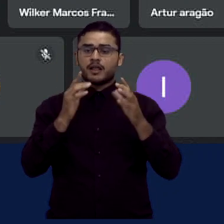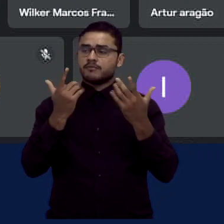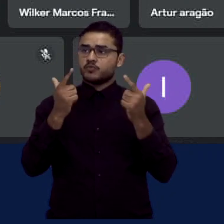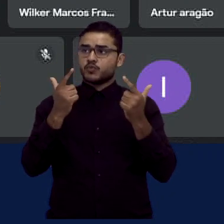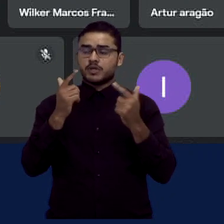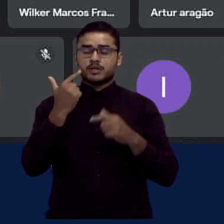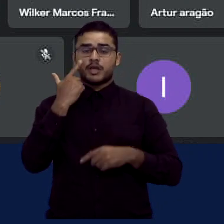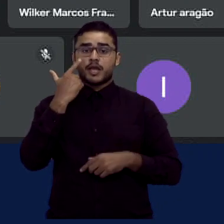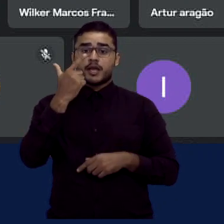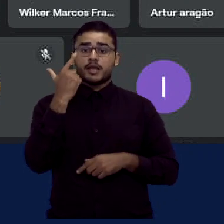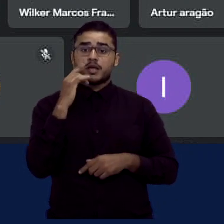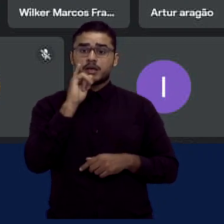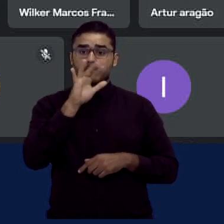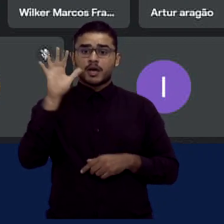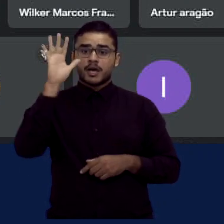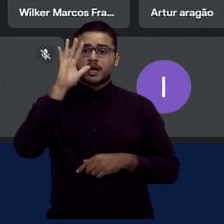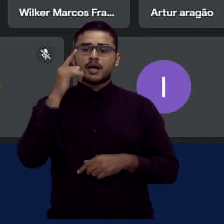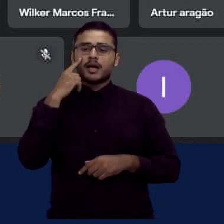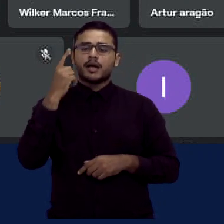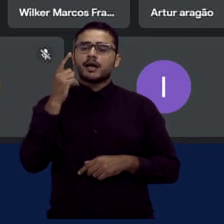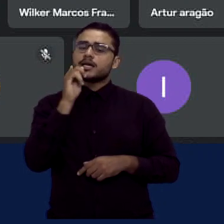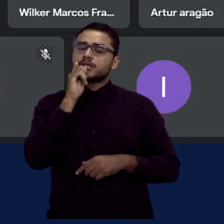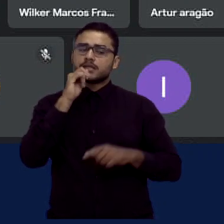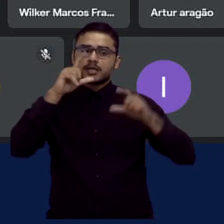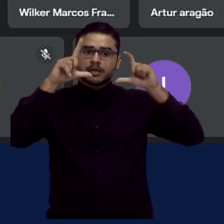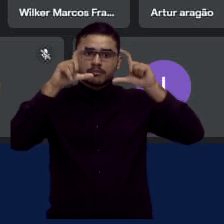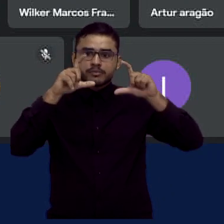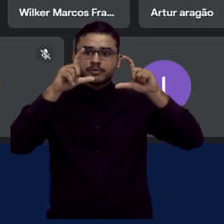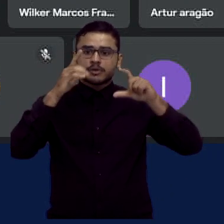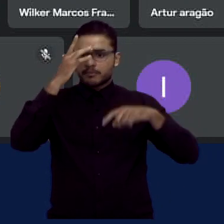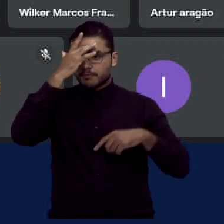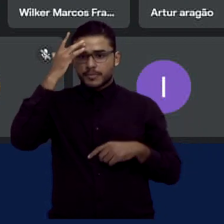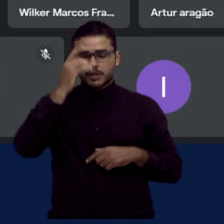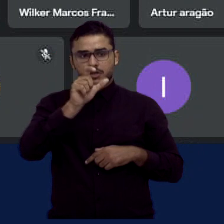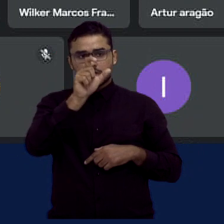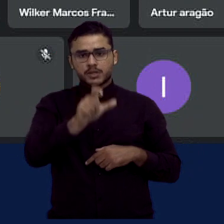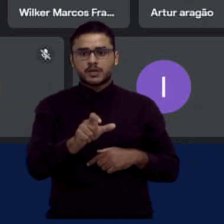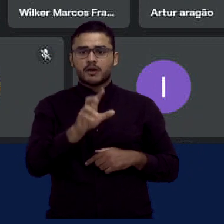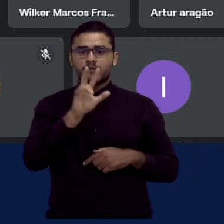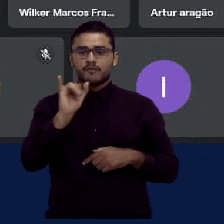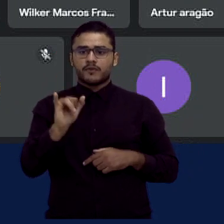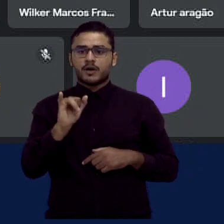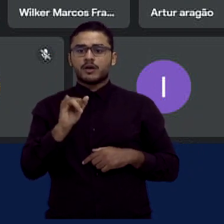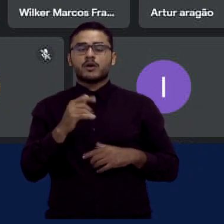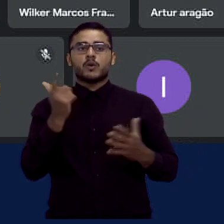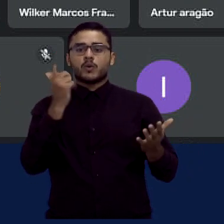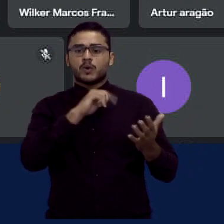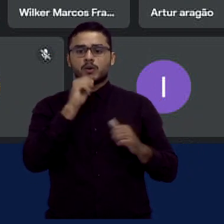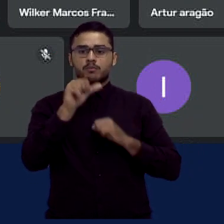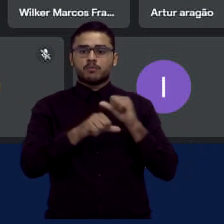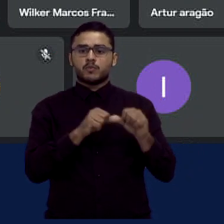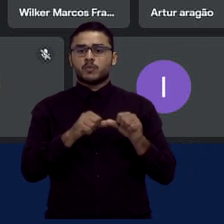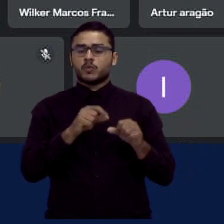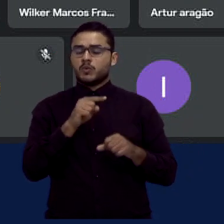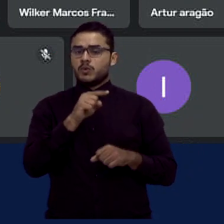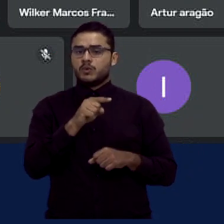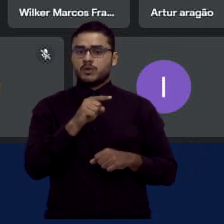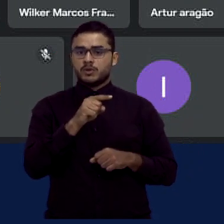era apresentar esses quadrinhos para as crianças. E ela disse, numa palestra que ela deu, que ficou